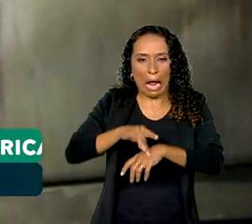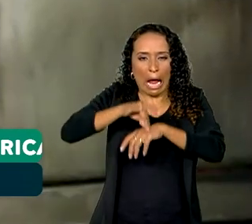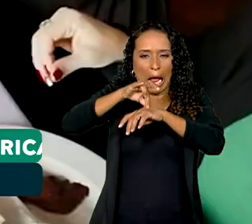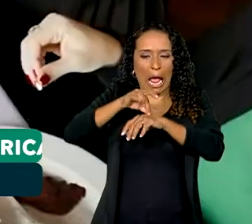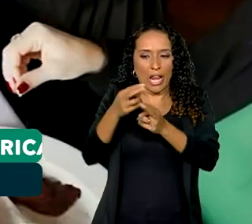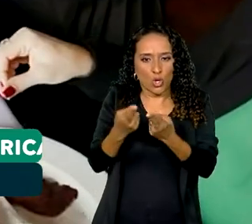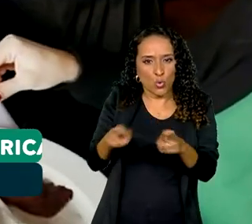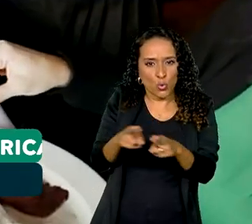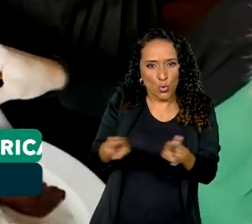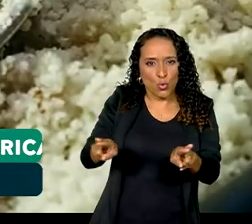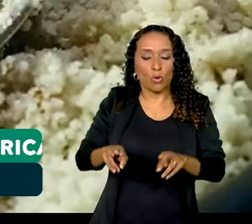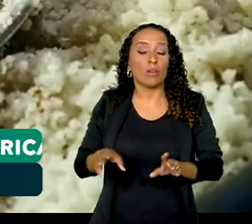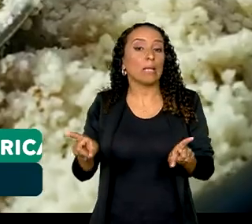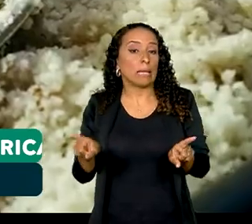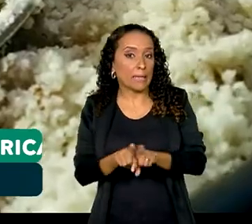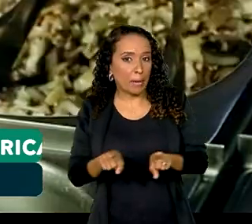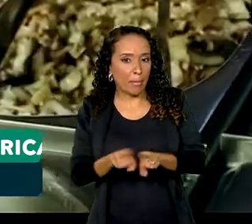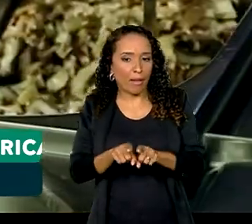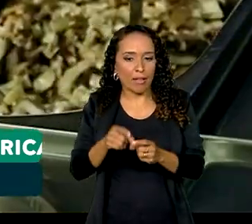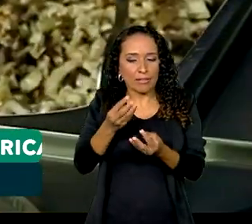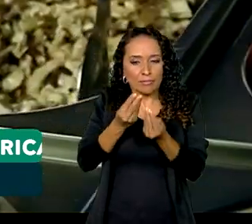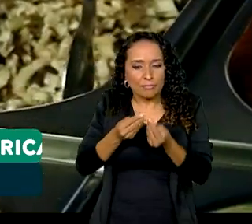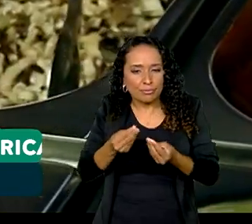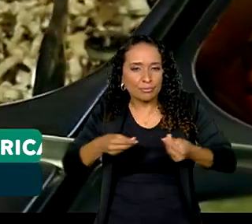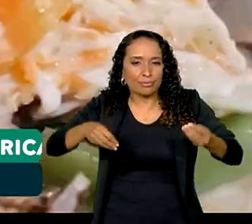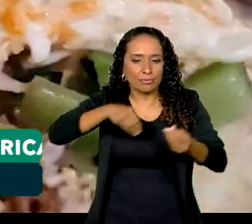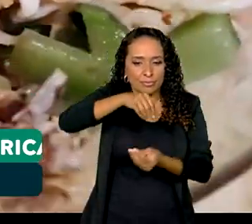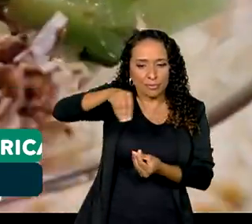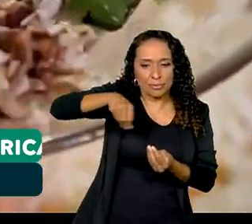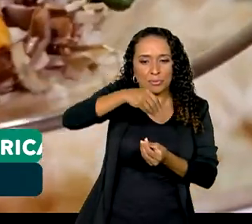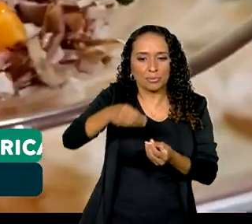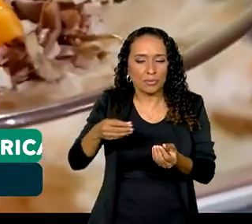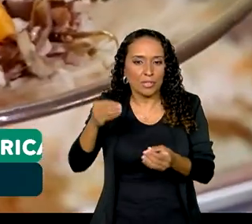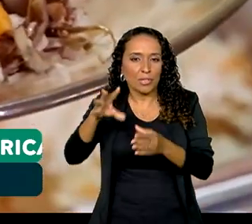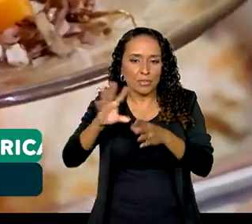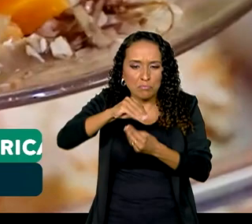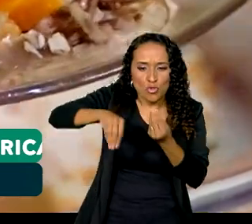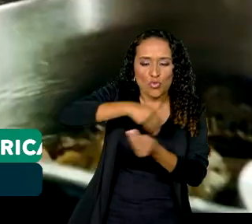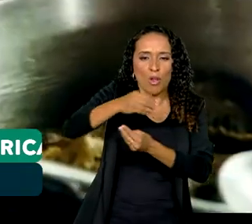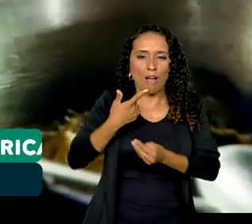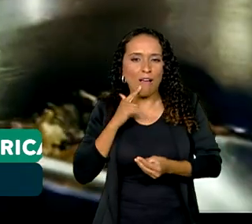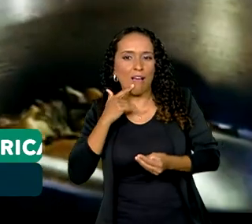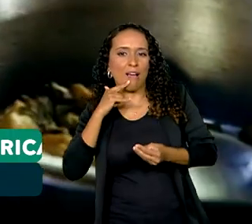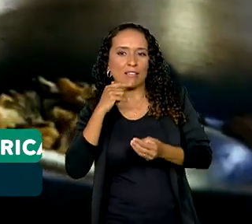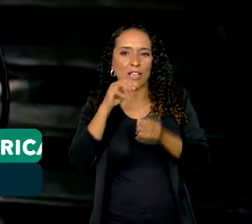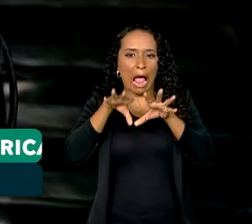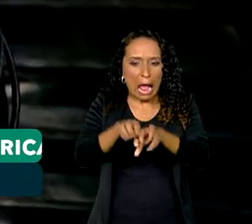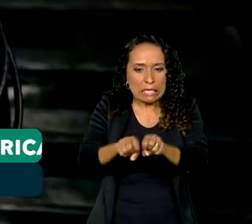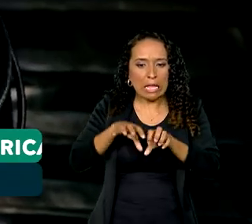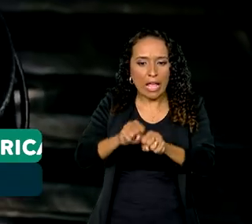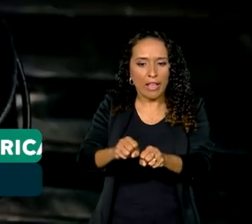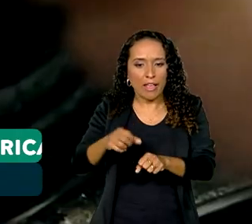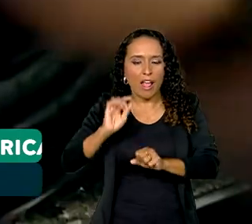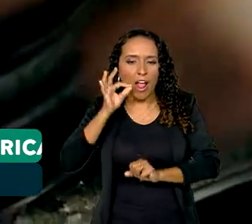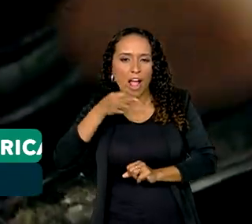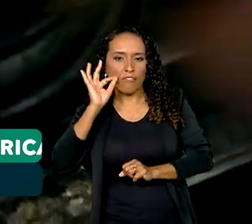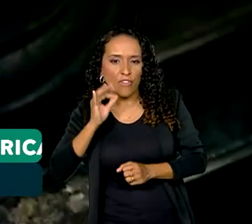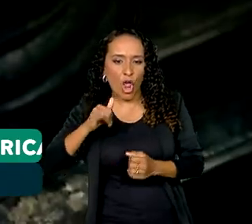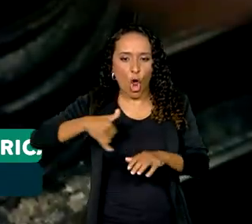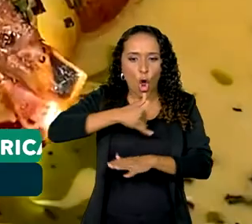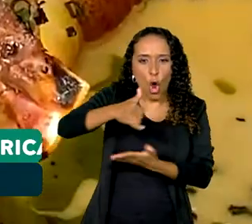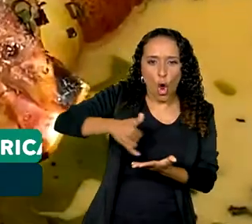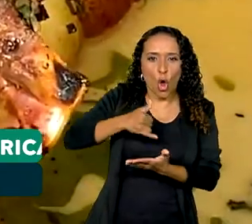brasa sem falar nos tempeiros à base de cachaça açaí café óleo de dendê ou